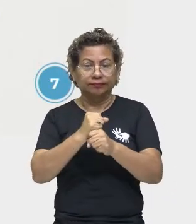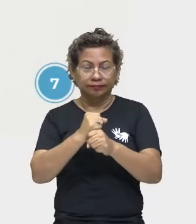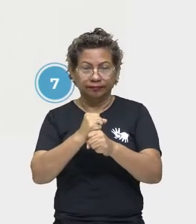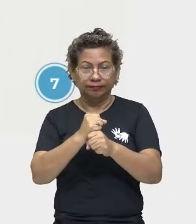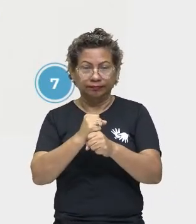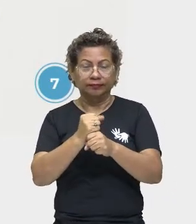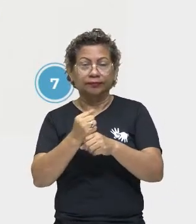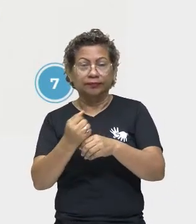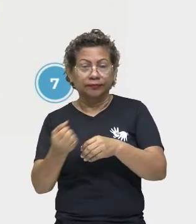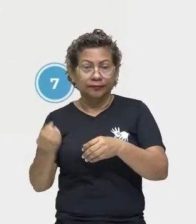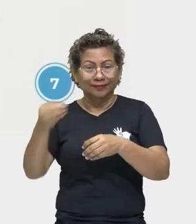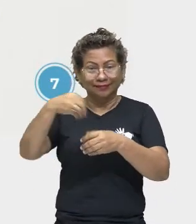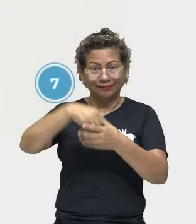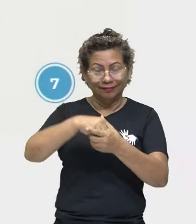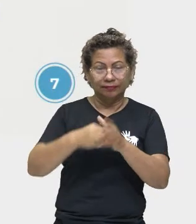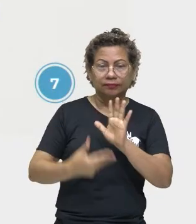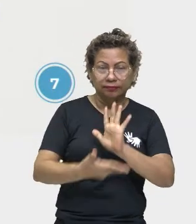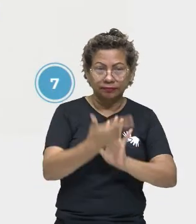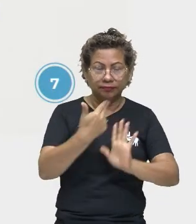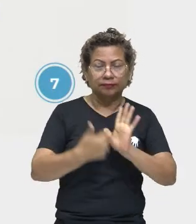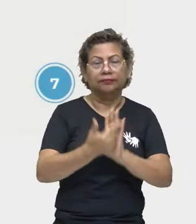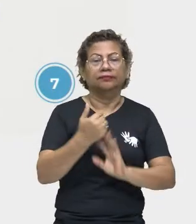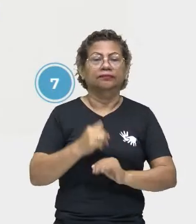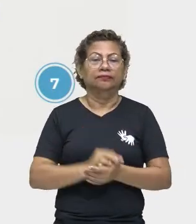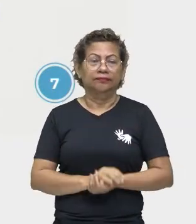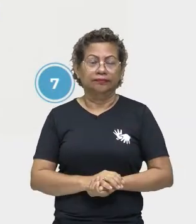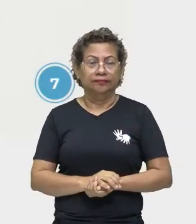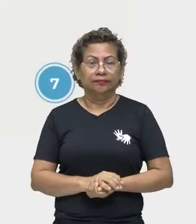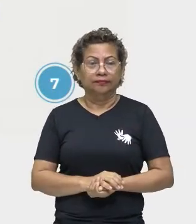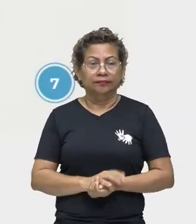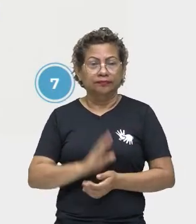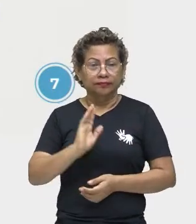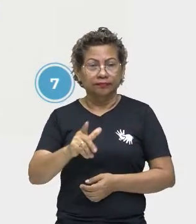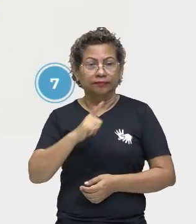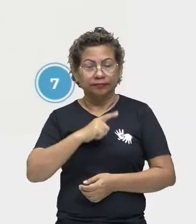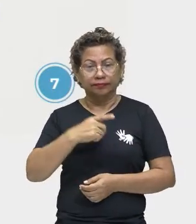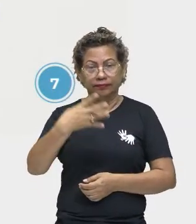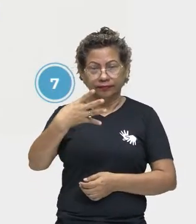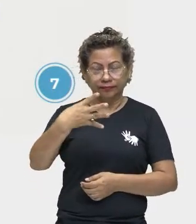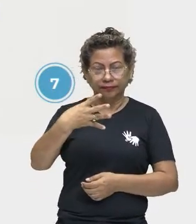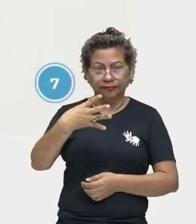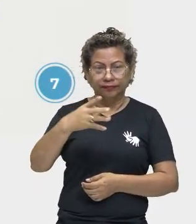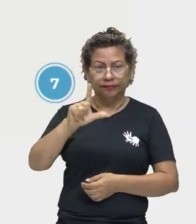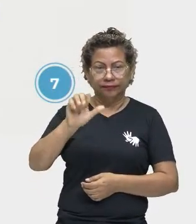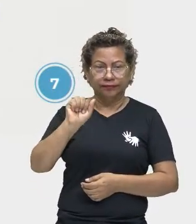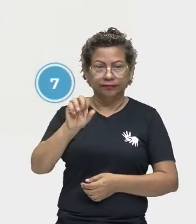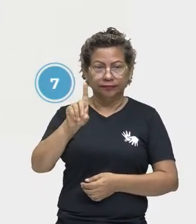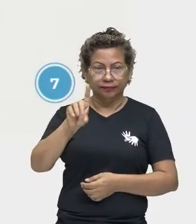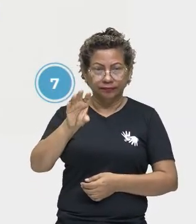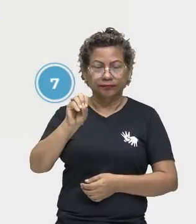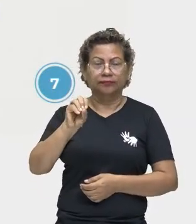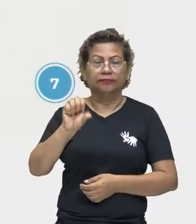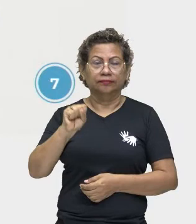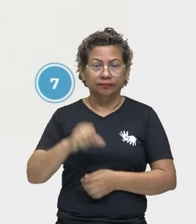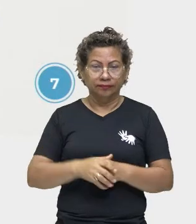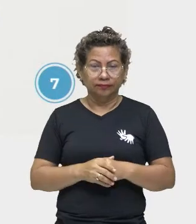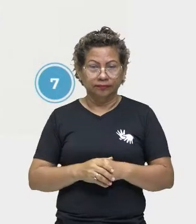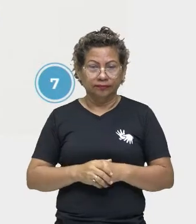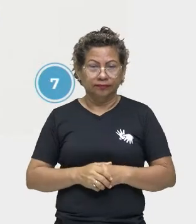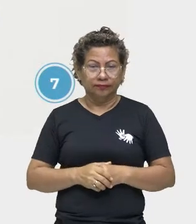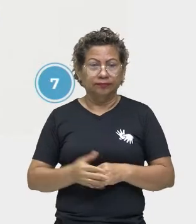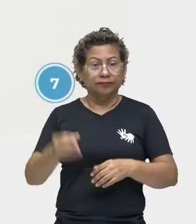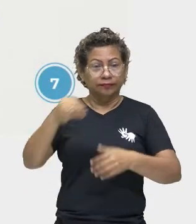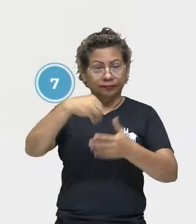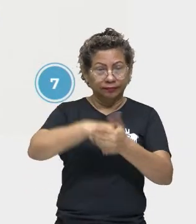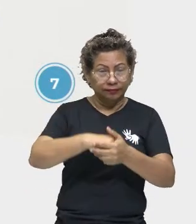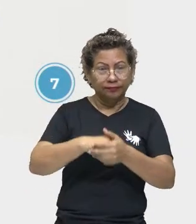graus. Polígonos que possuem 4 lados têm a soma dos ângulos internos igual a 360